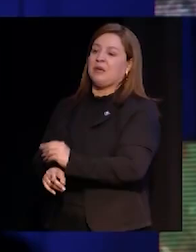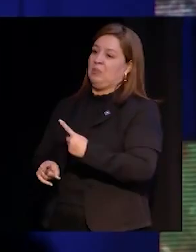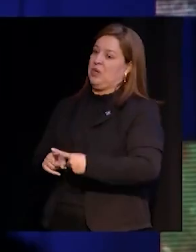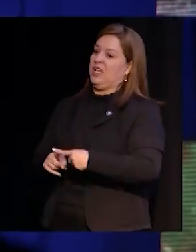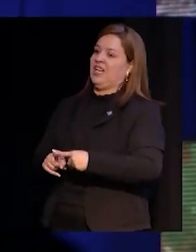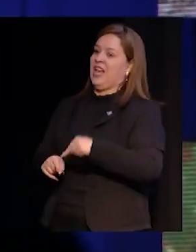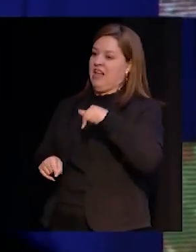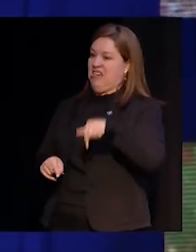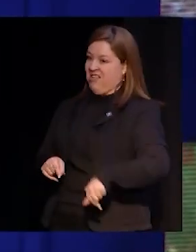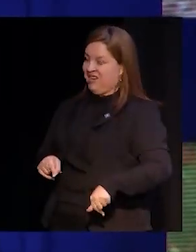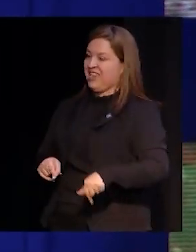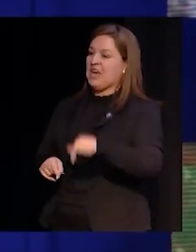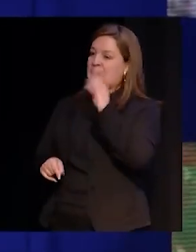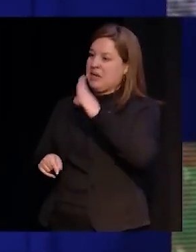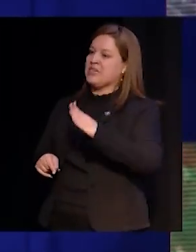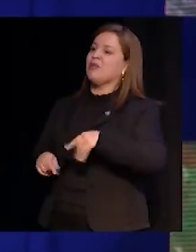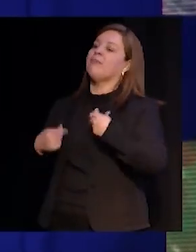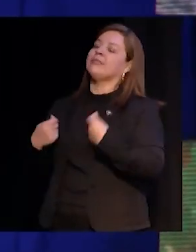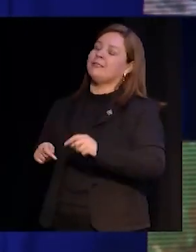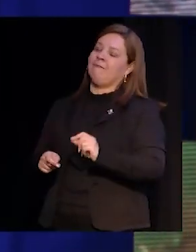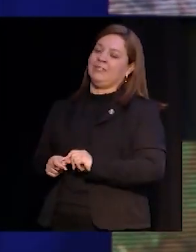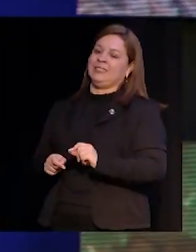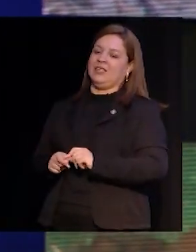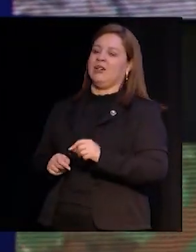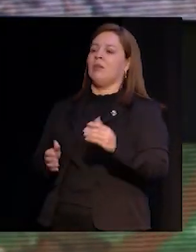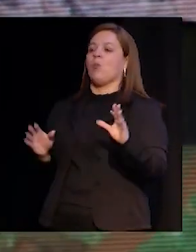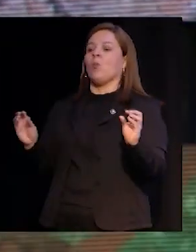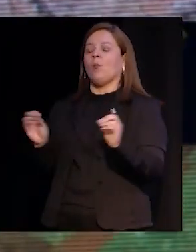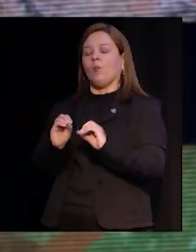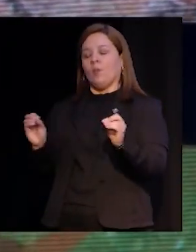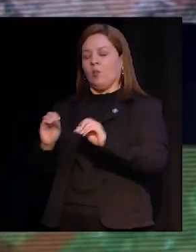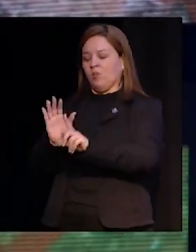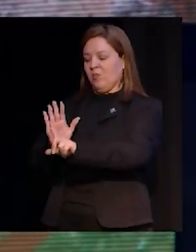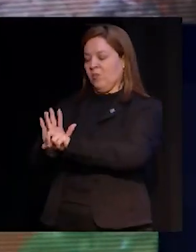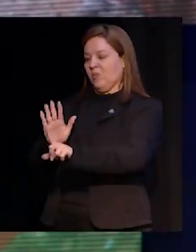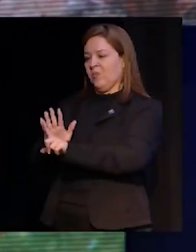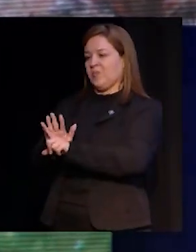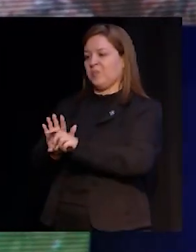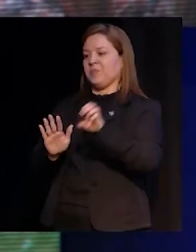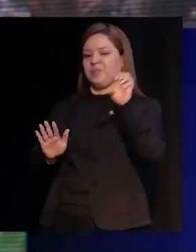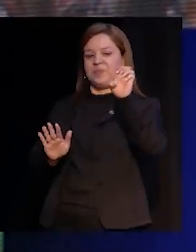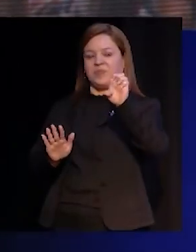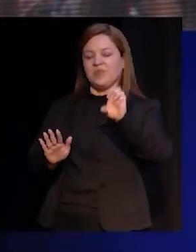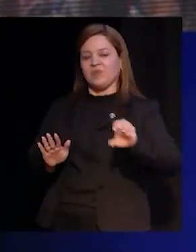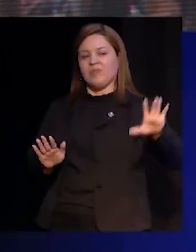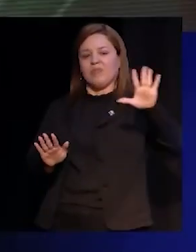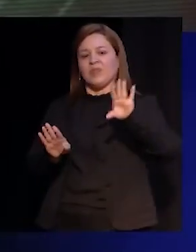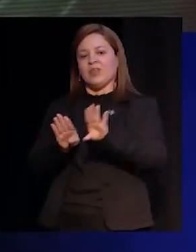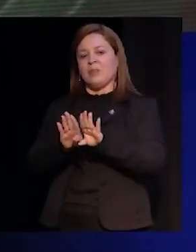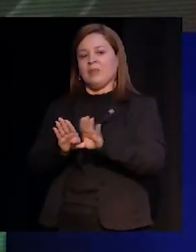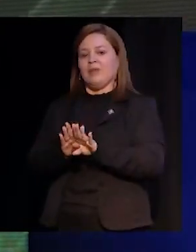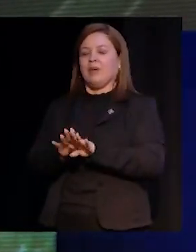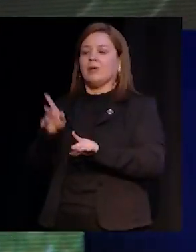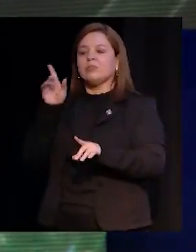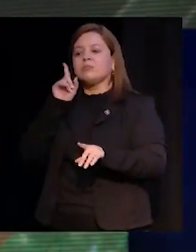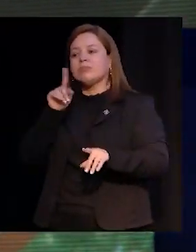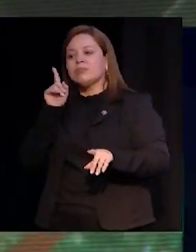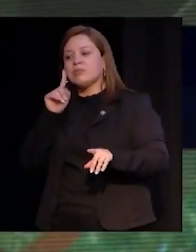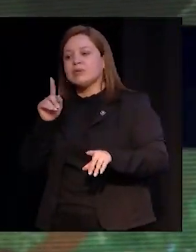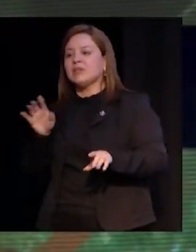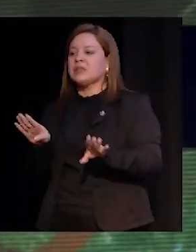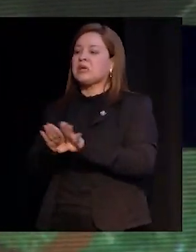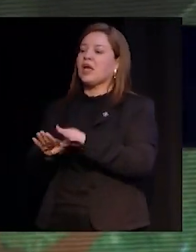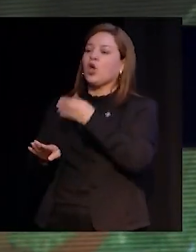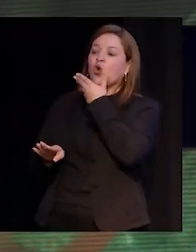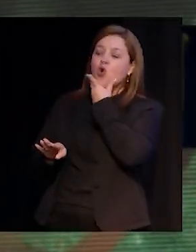submetido. Nenhuma legislação financeira europeia ou americana submete o seu